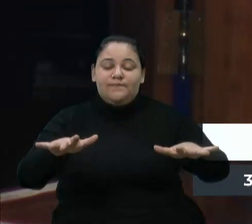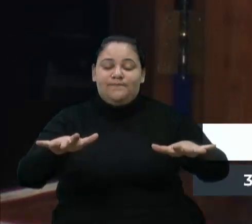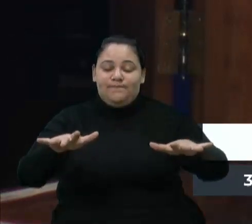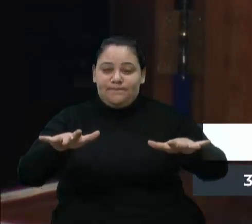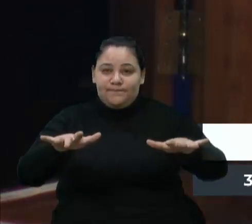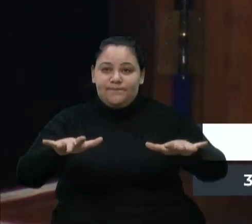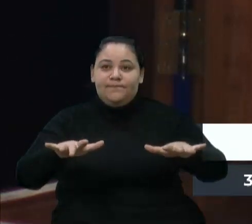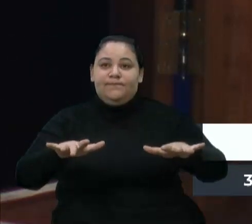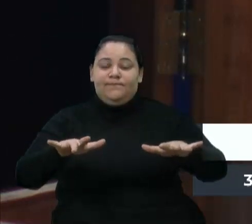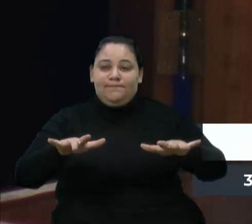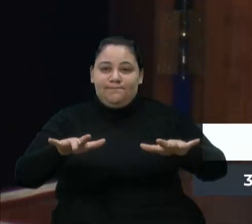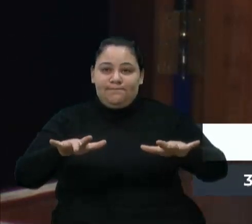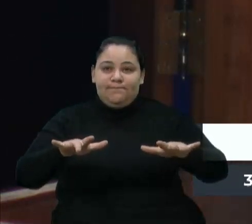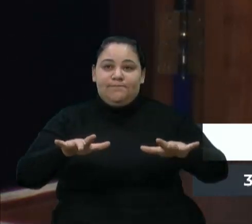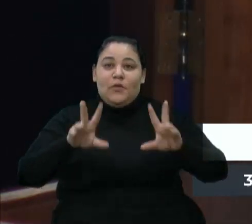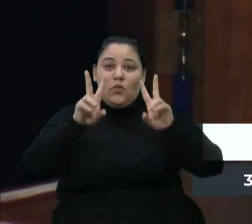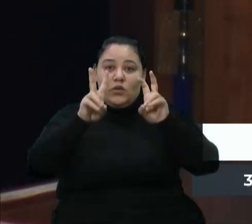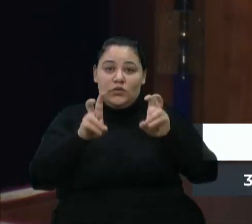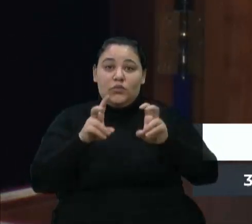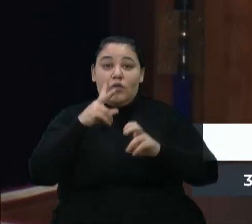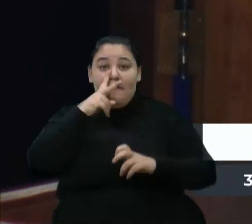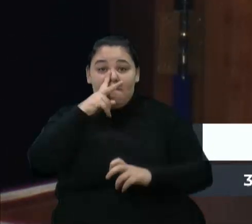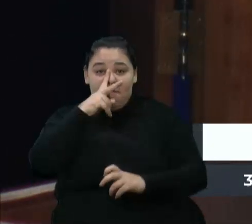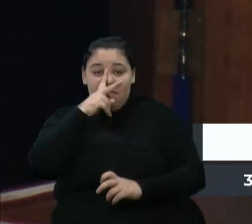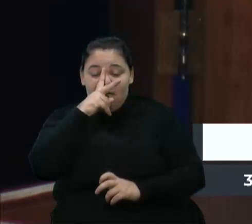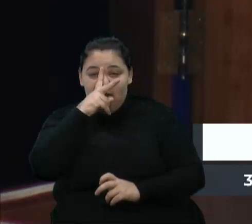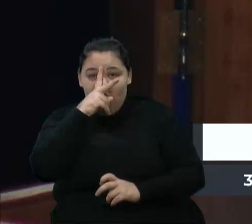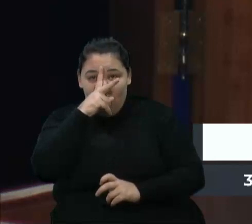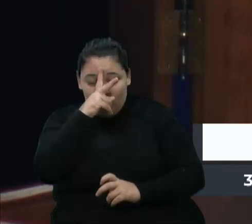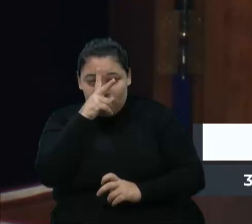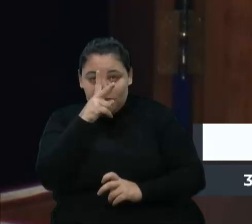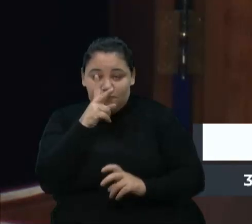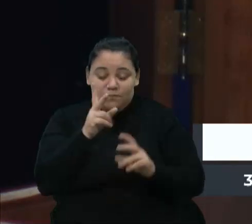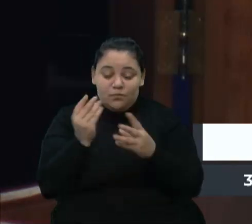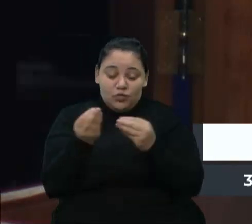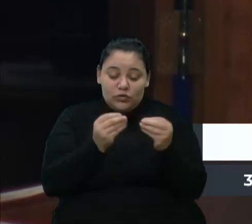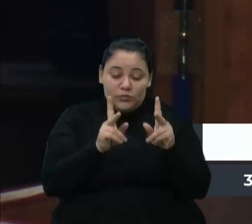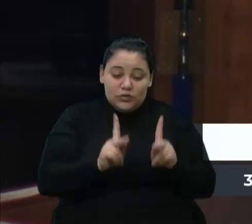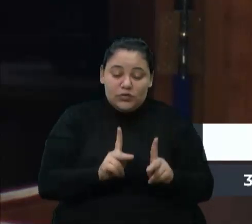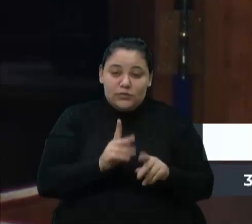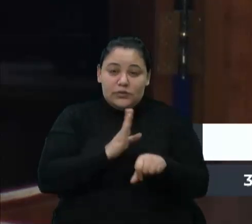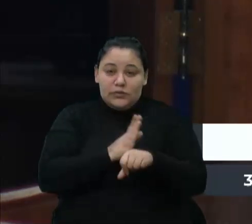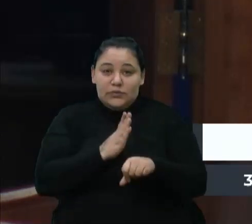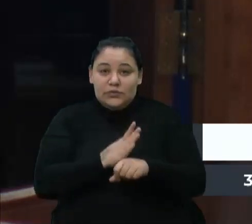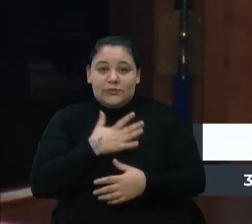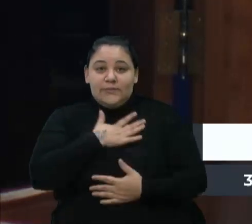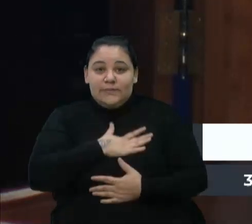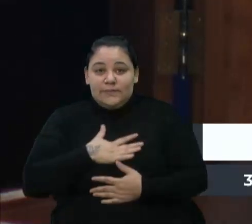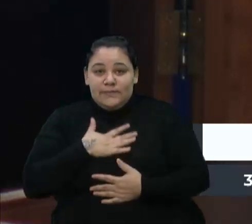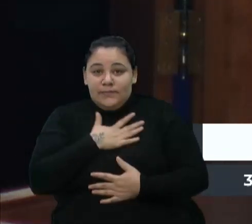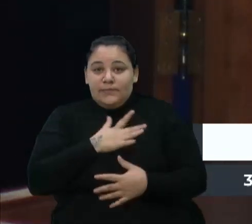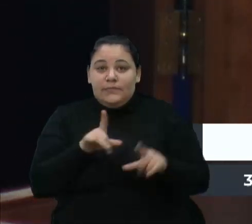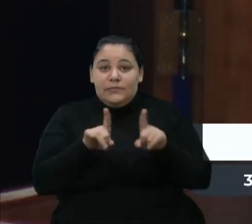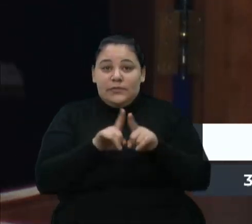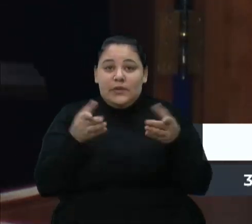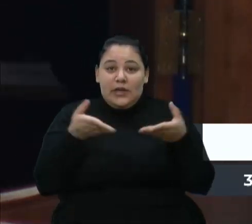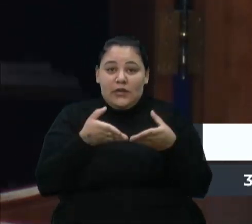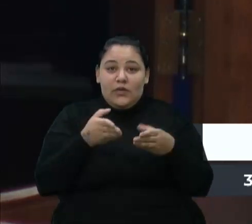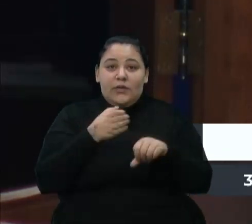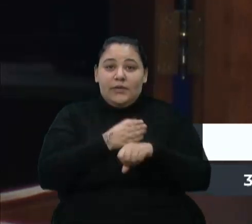está cada vez mais sendo envolvido. Fiquemos satisfeitos de agora estar envolvendo também a